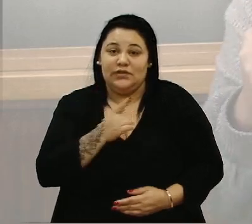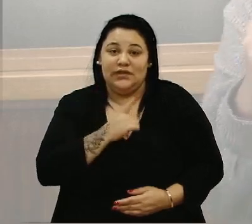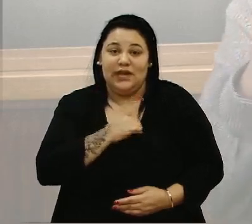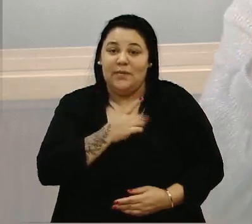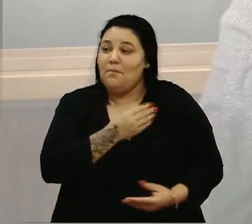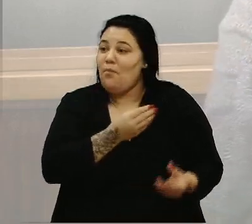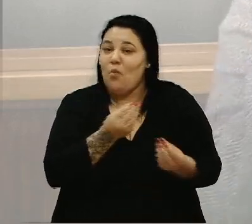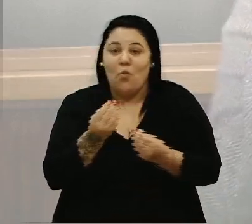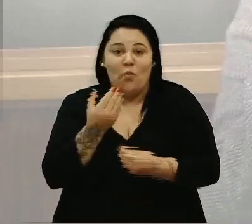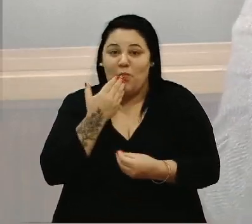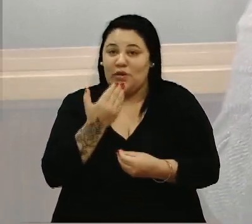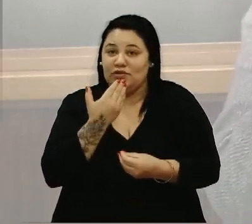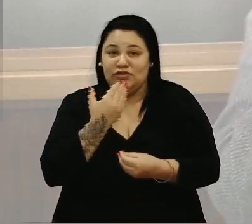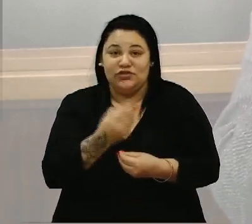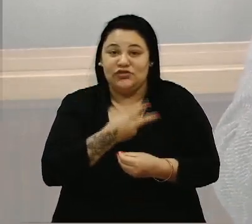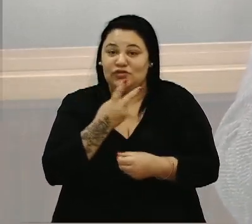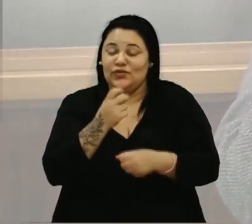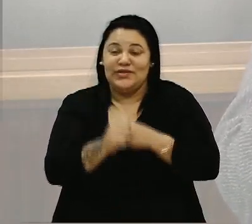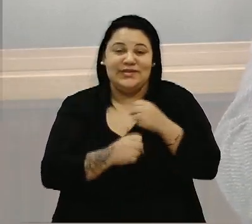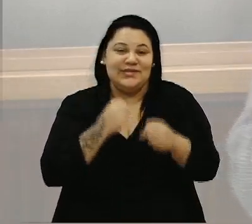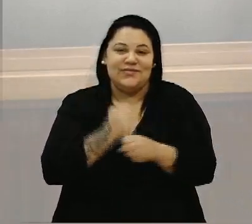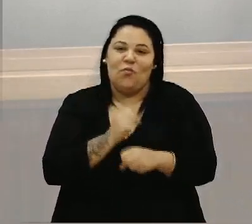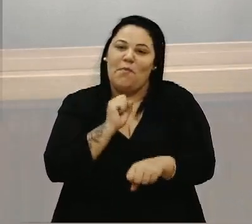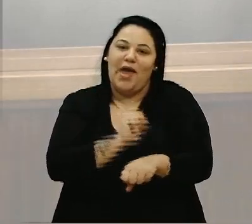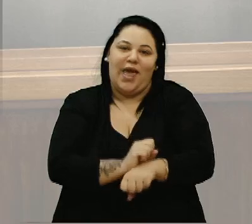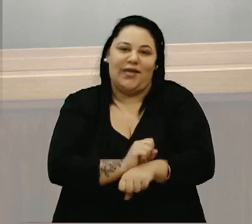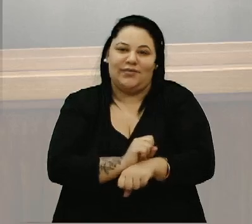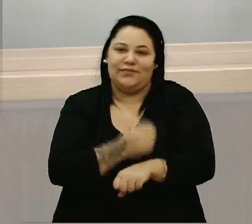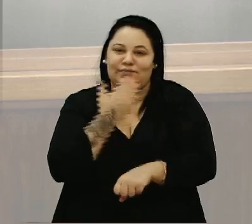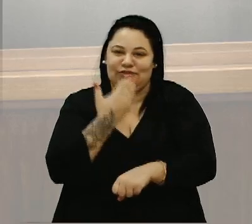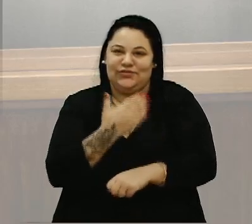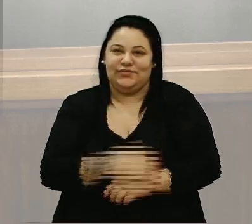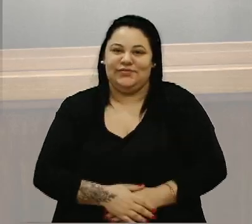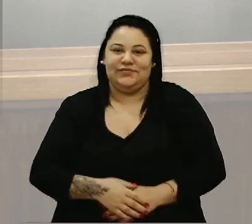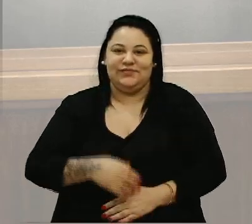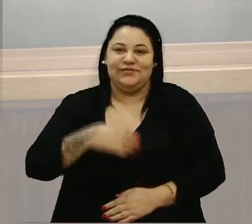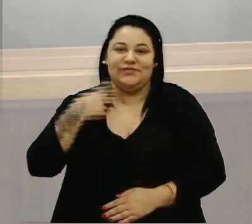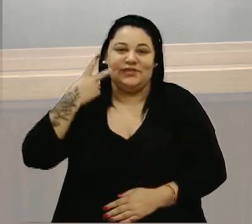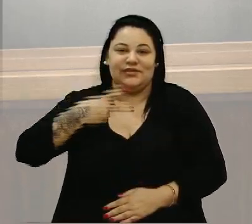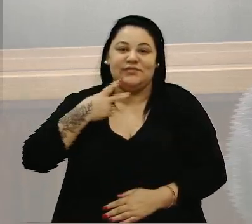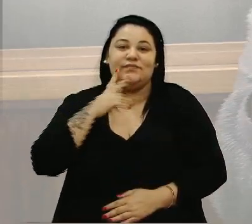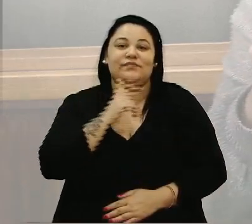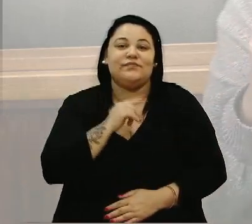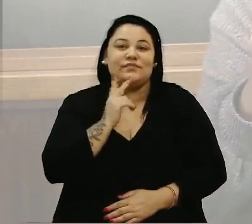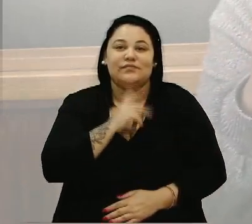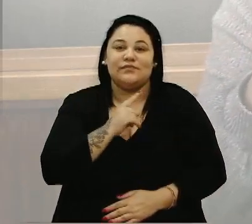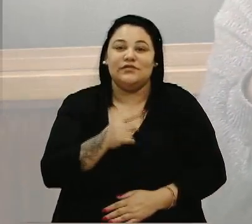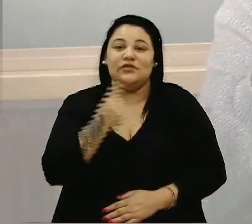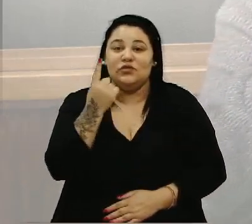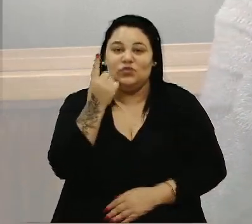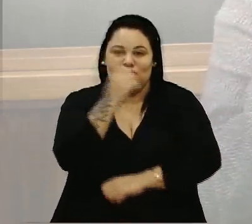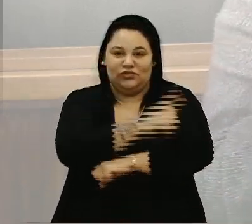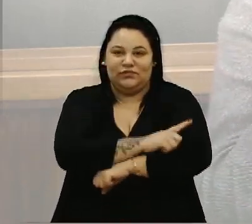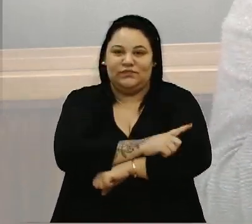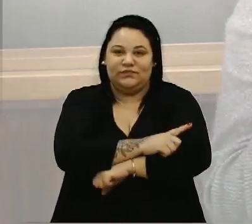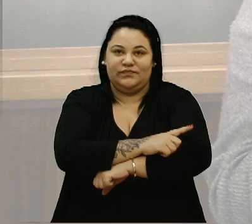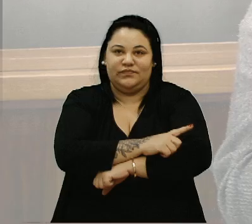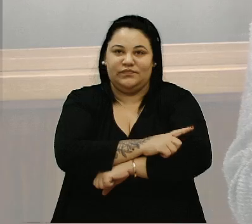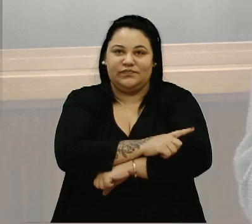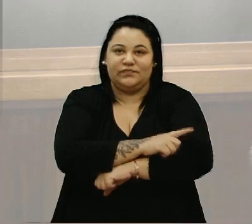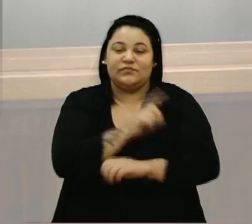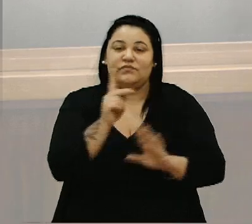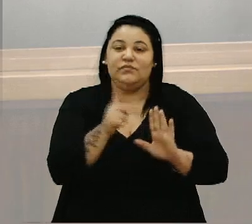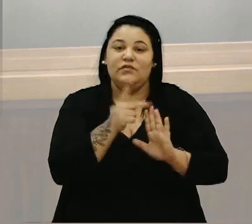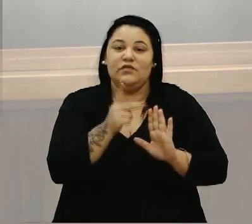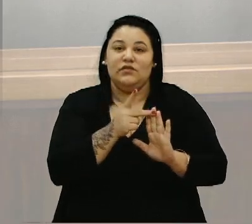2 anos de solicitação. O vereador Renato, em um dia,